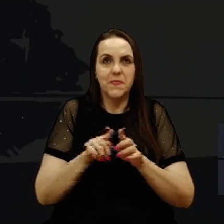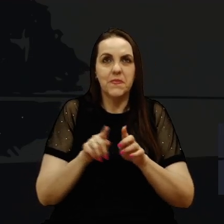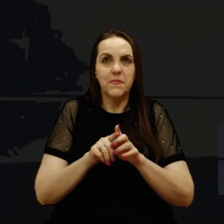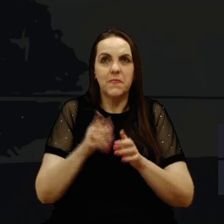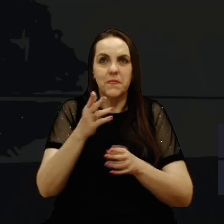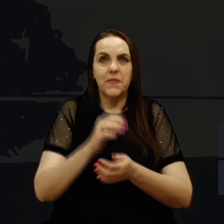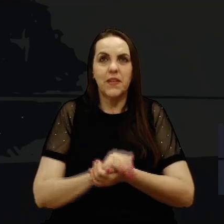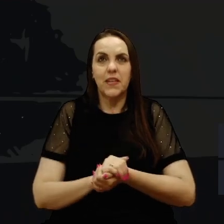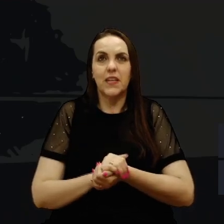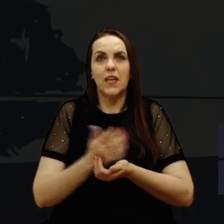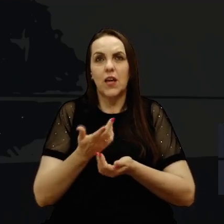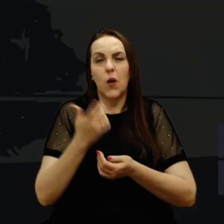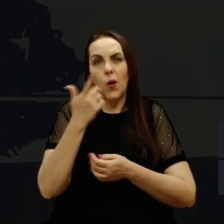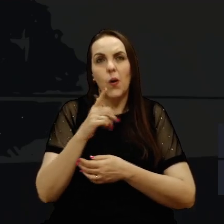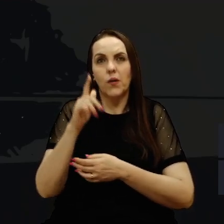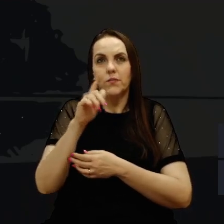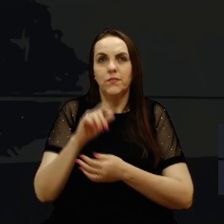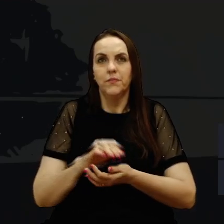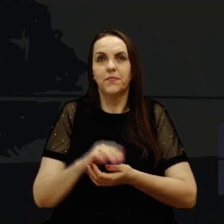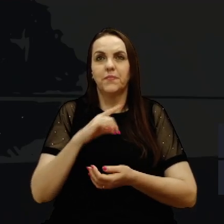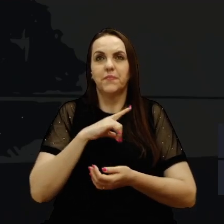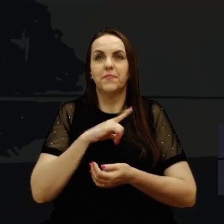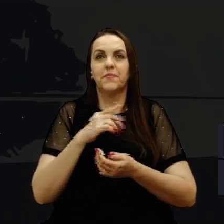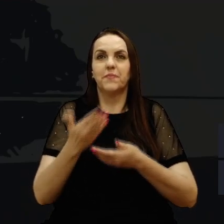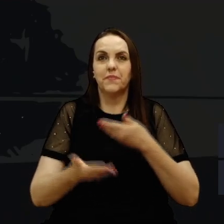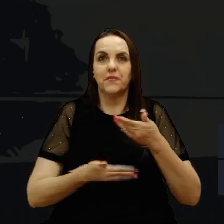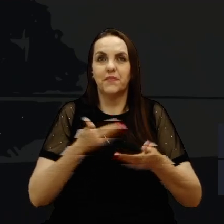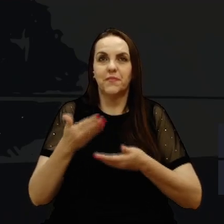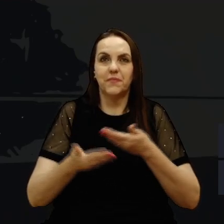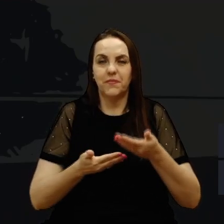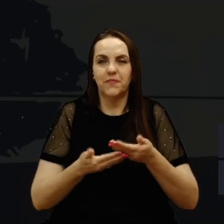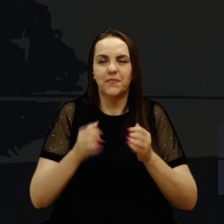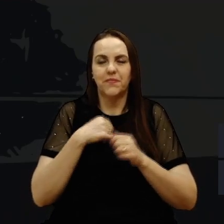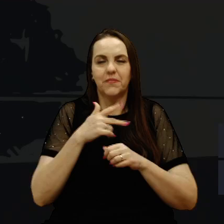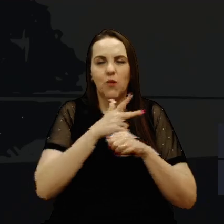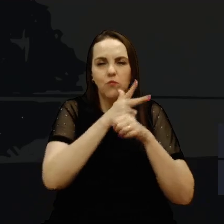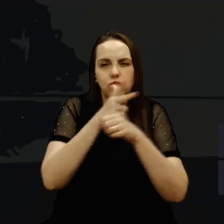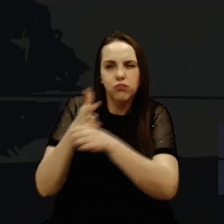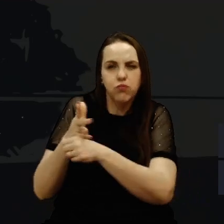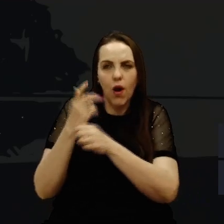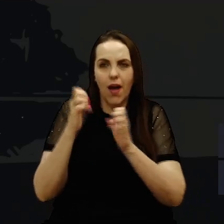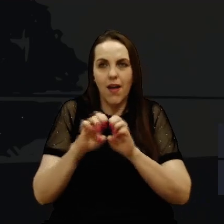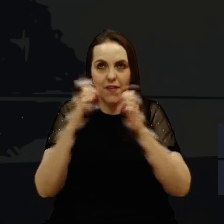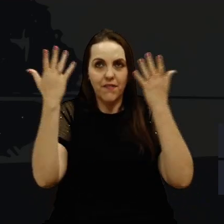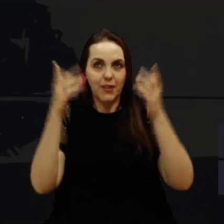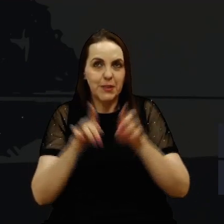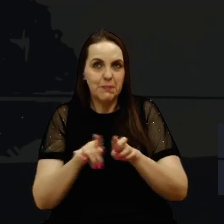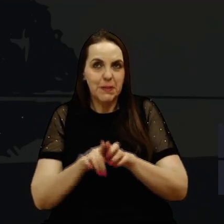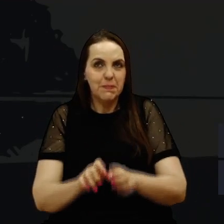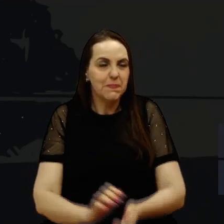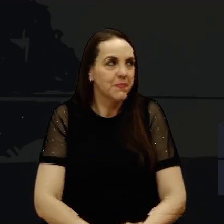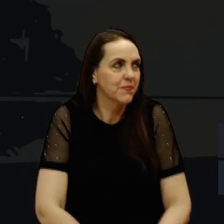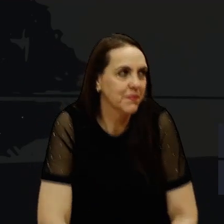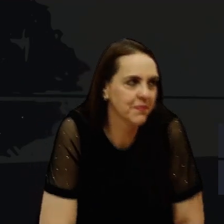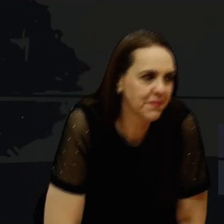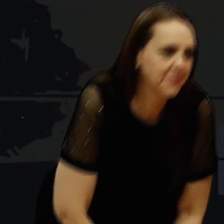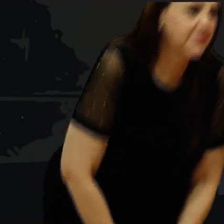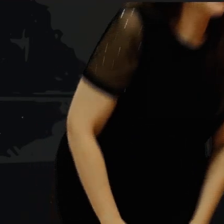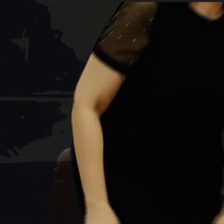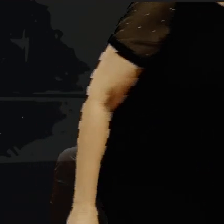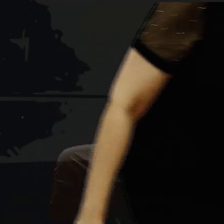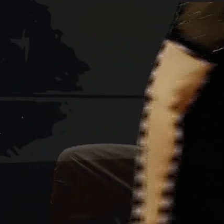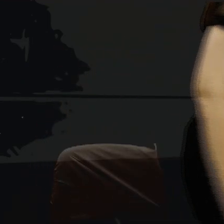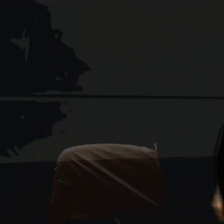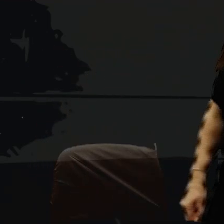públicos que foram atendidos, assim como foi também feito cobertura de outros eventos, né? Quero agradecer